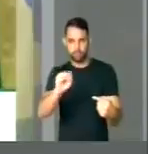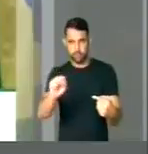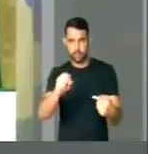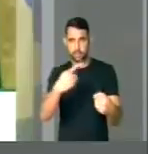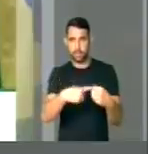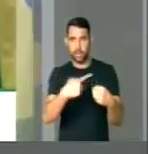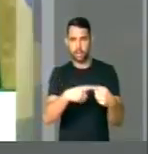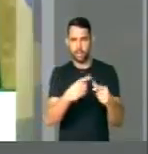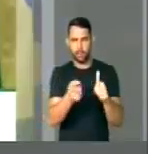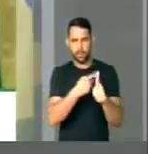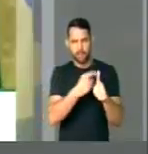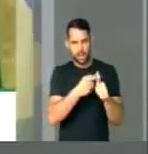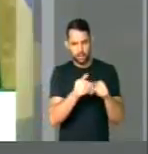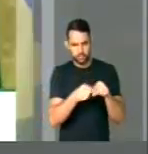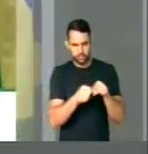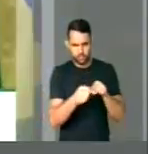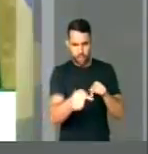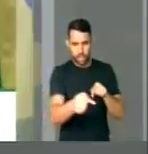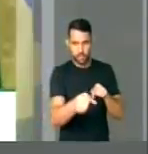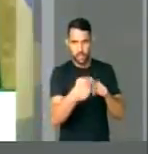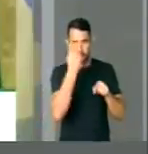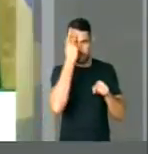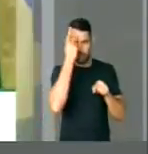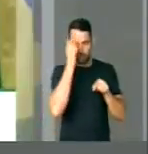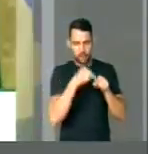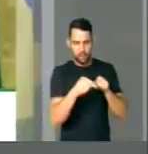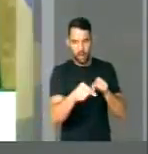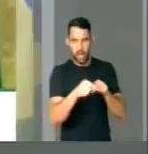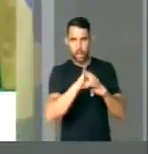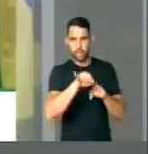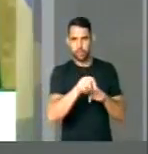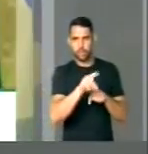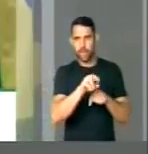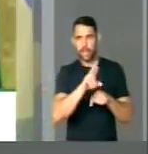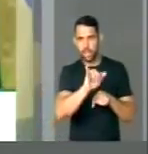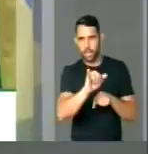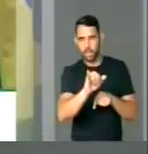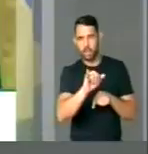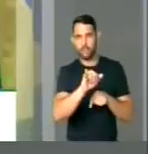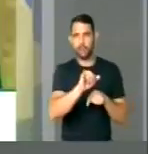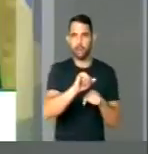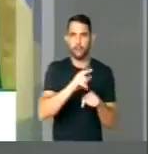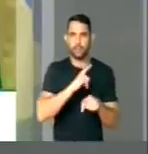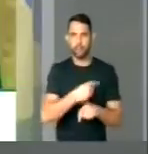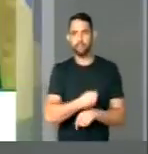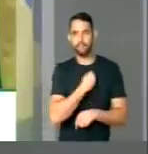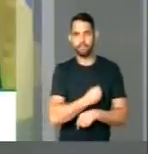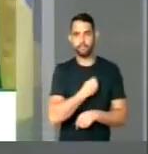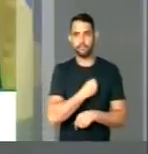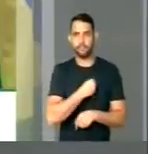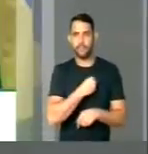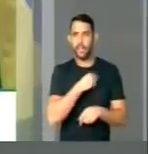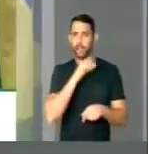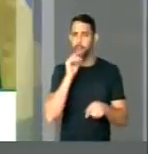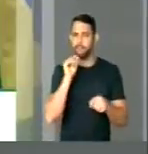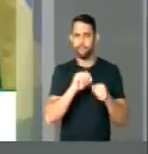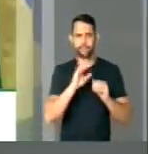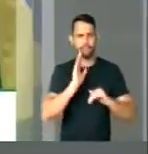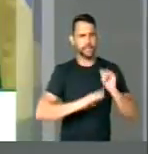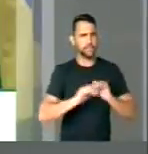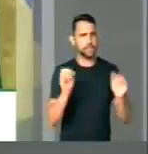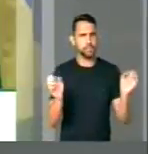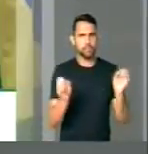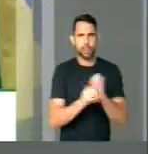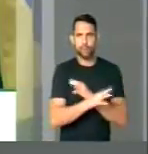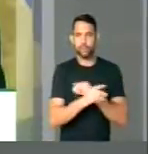um primeiro trecho que é esse de São Paulo Jundiaí Campinas americana que está praticamente pronto